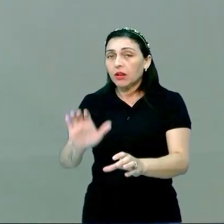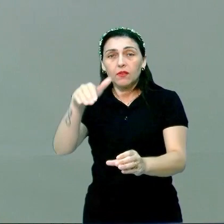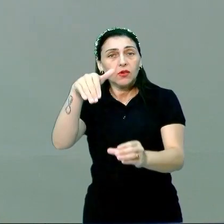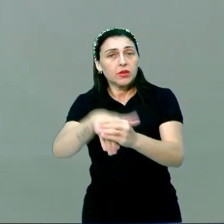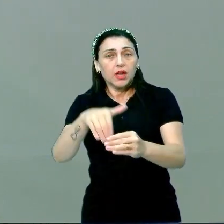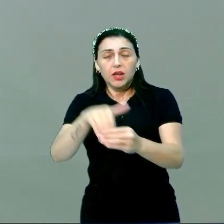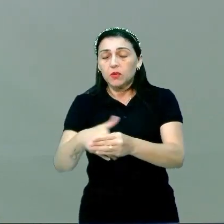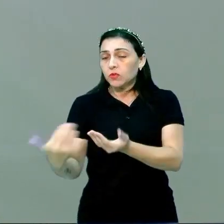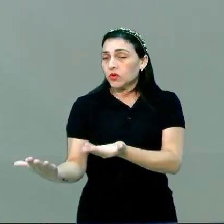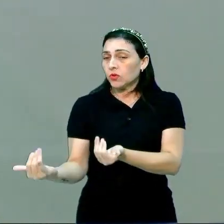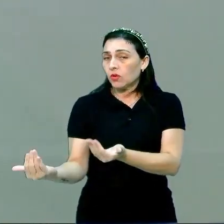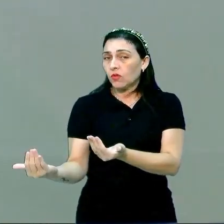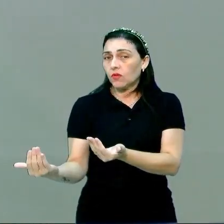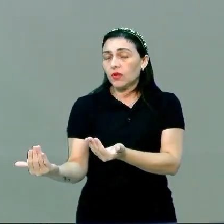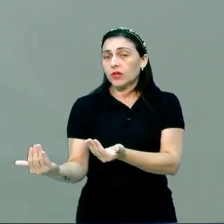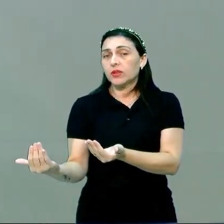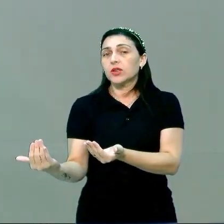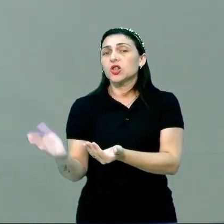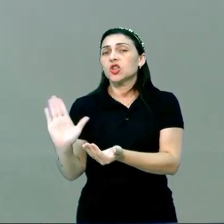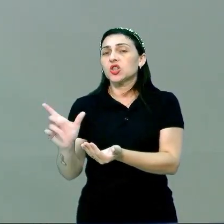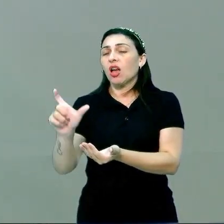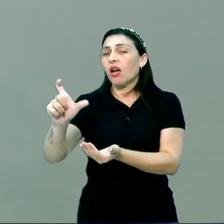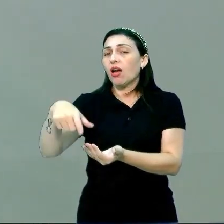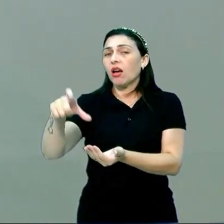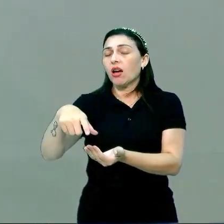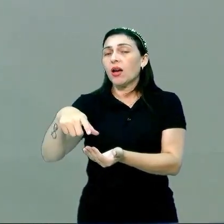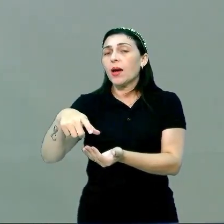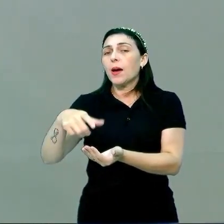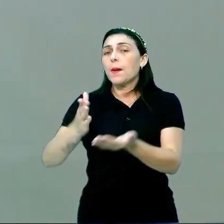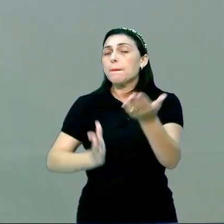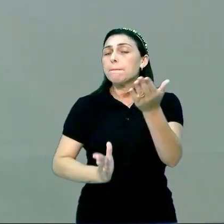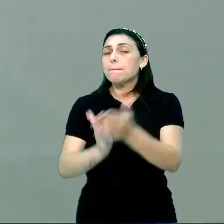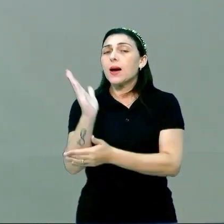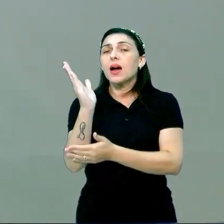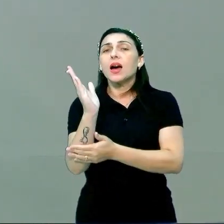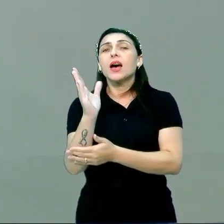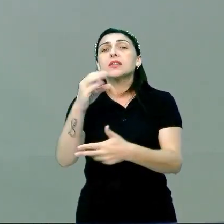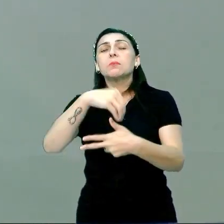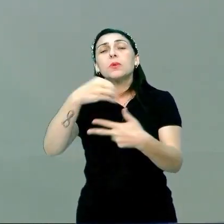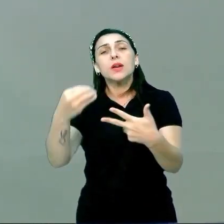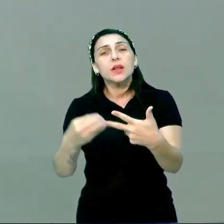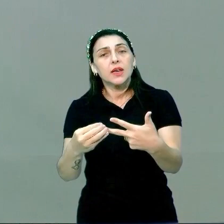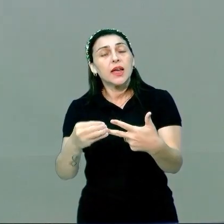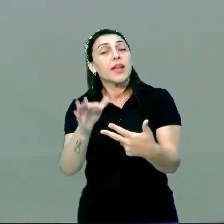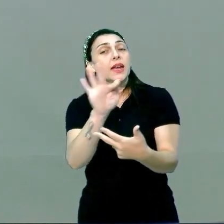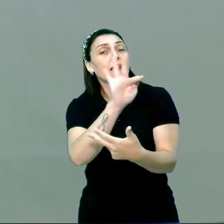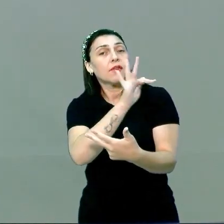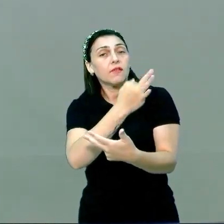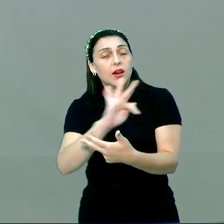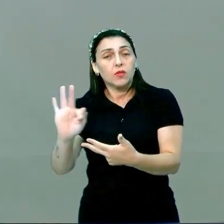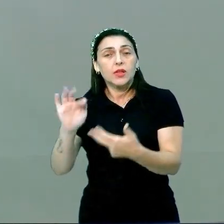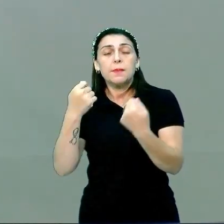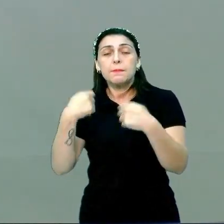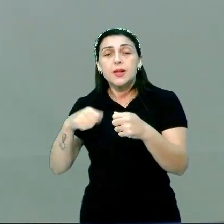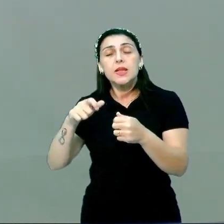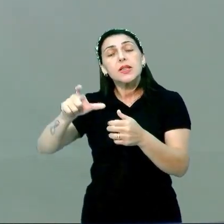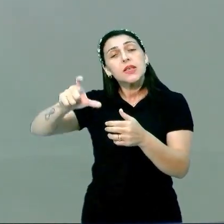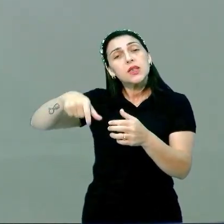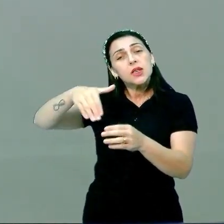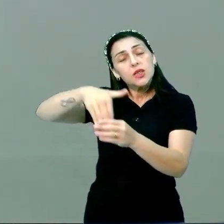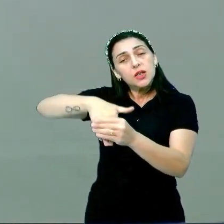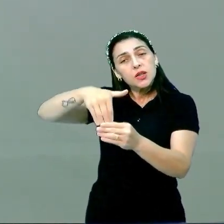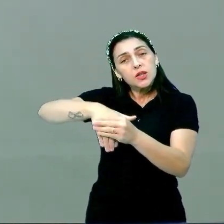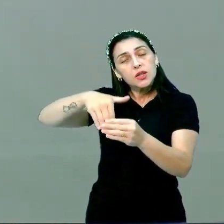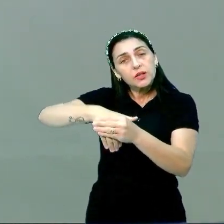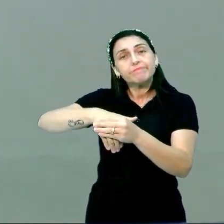Muitos jovens não querem votar, muitos só vão tirar título de eleitor quando passa pro Enem aí, que aí na faculdade vai pedir lá título de eleitor, declaração